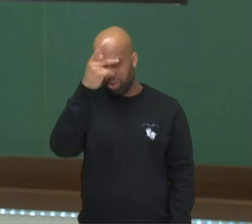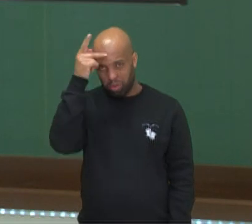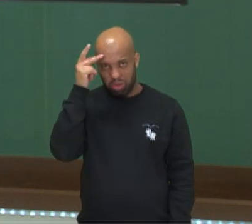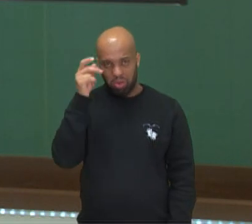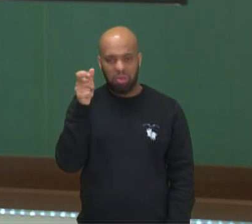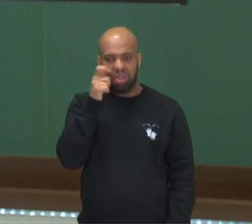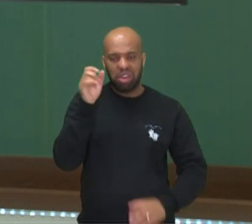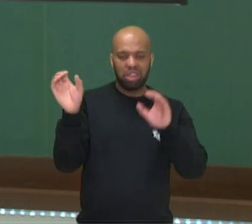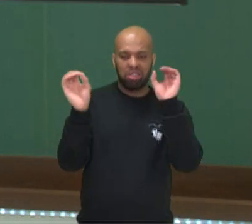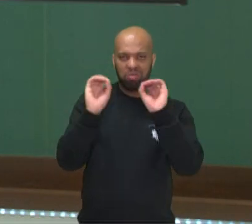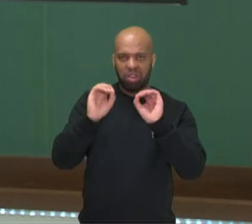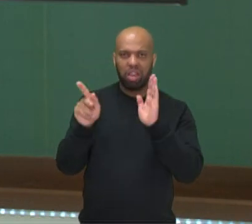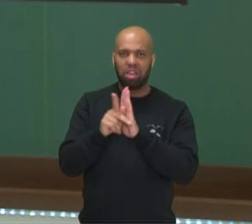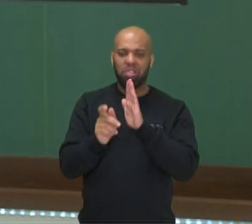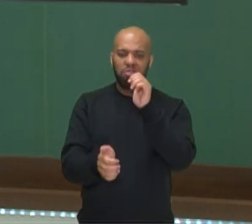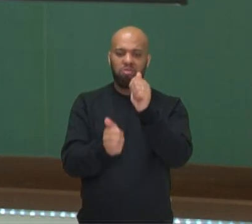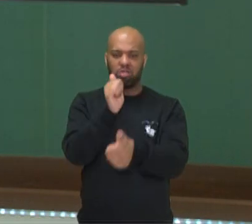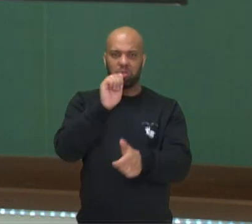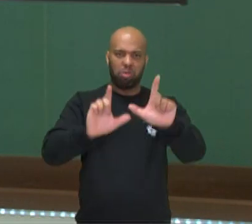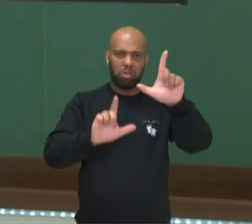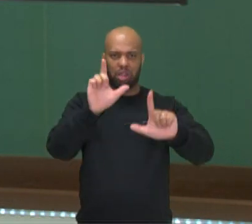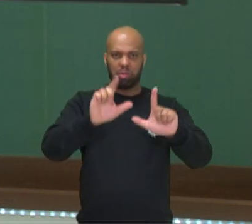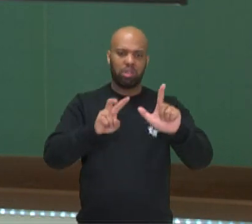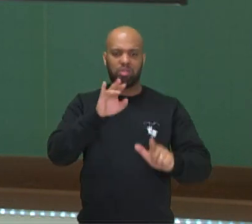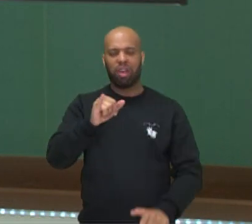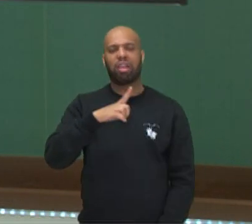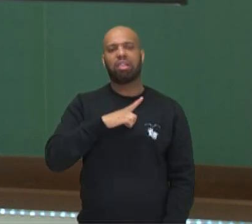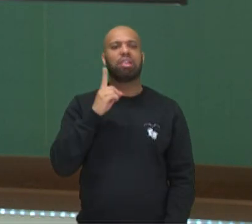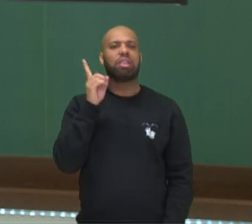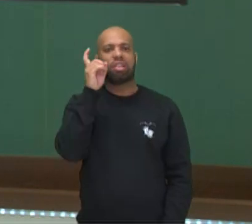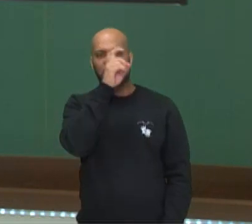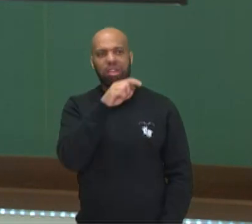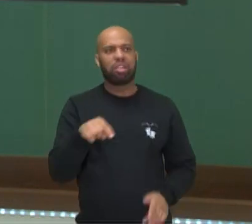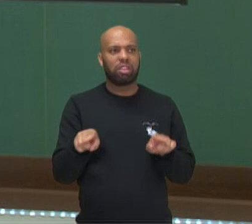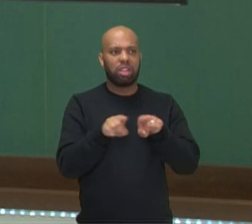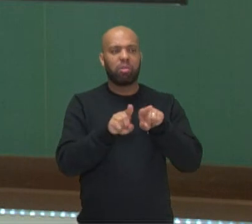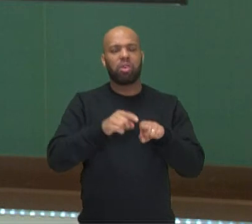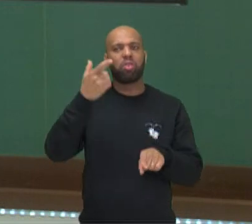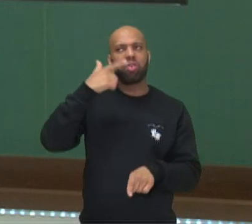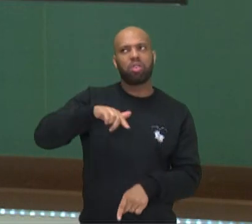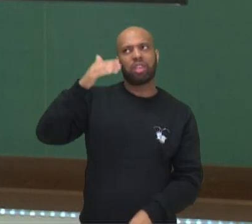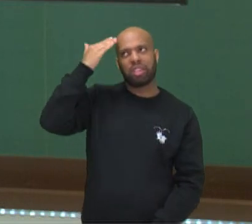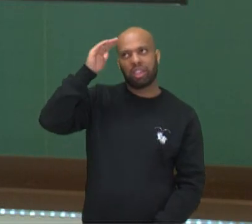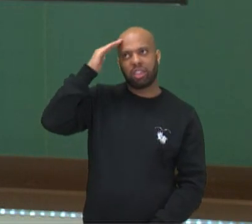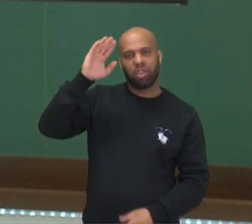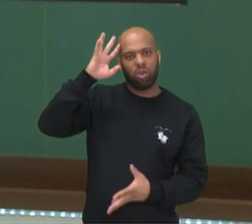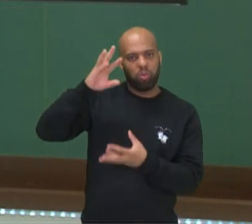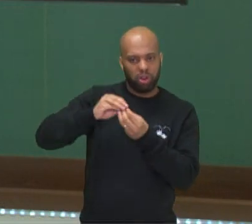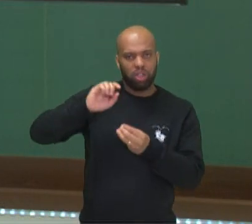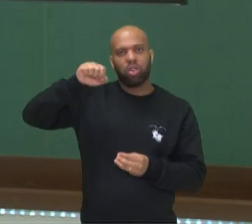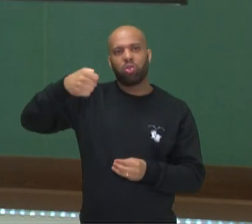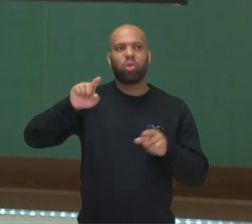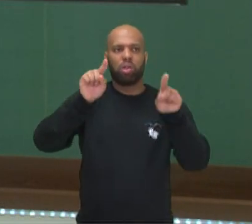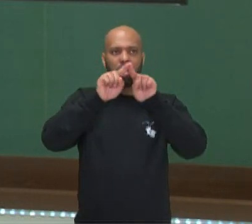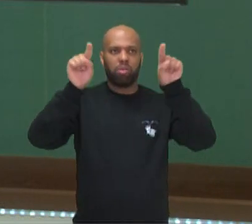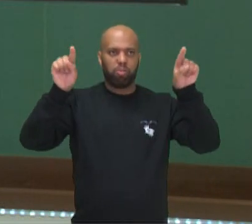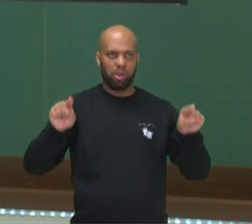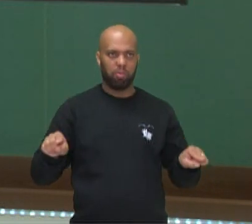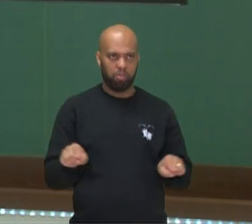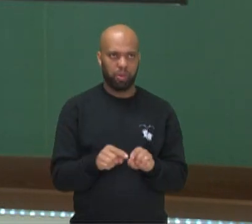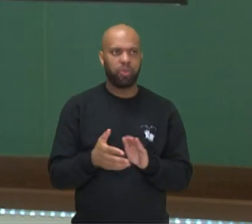assistir a jogos de futebol, provavelmente ele vai ter também um pouco de dificuldade para fazer a interpretação aqui dessa charge,